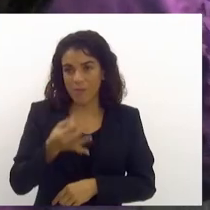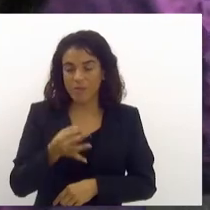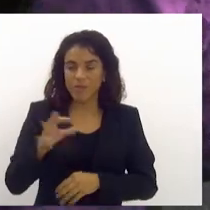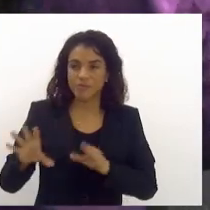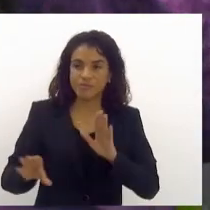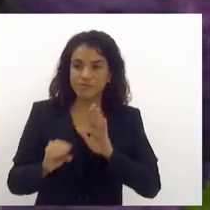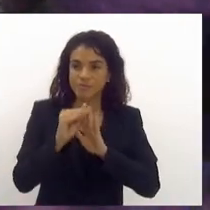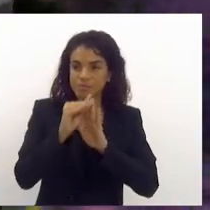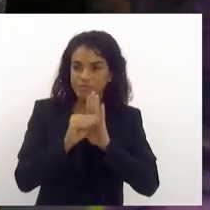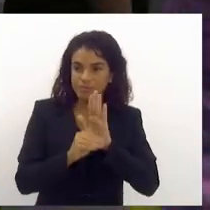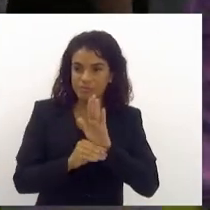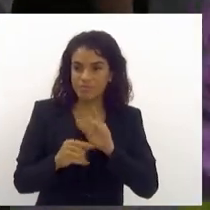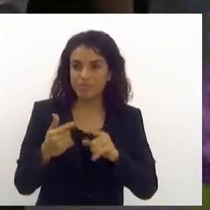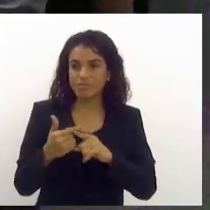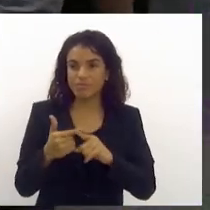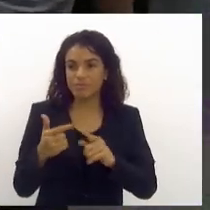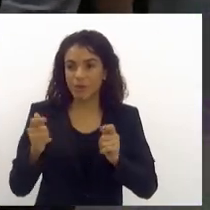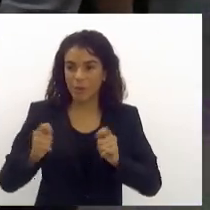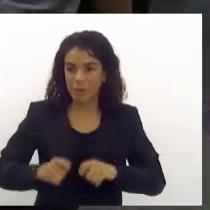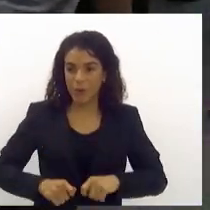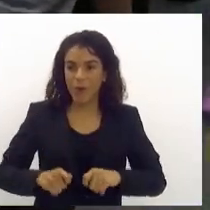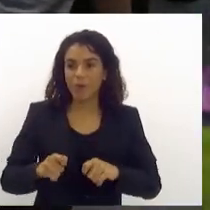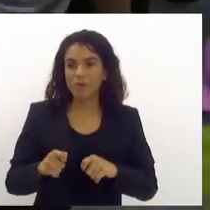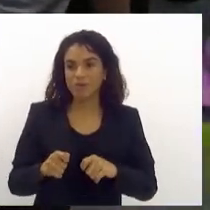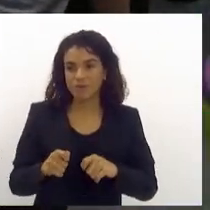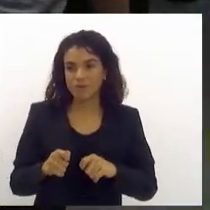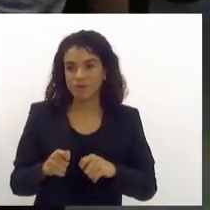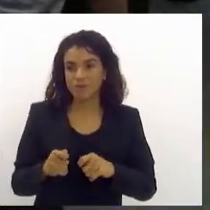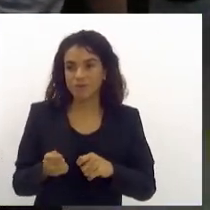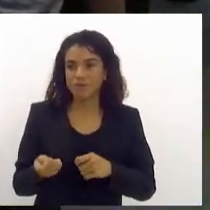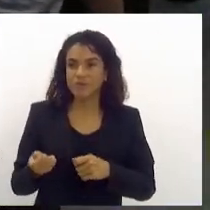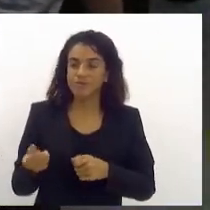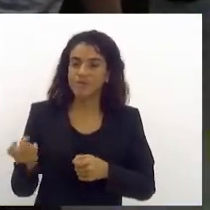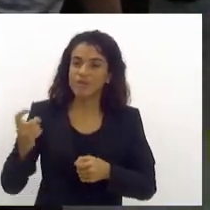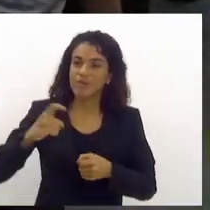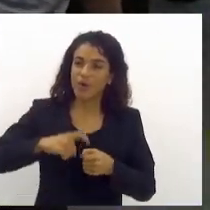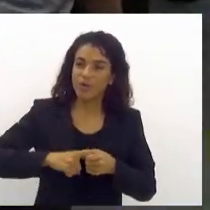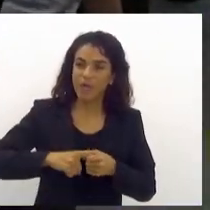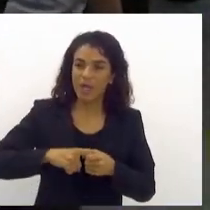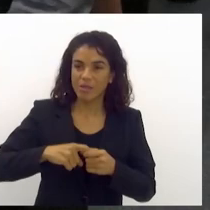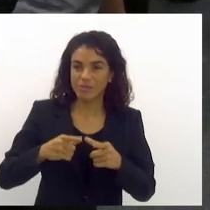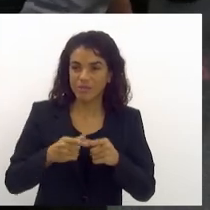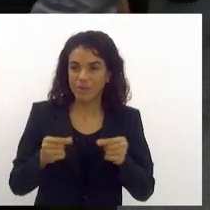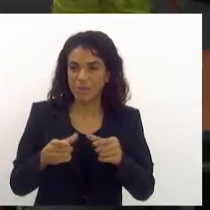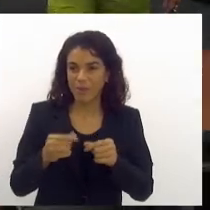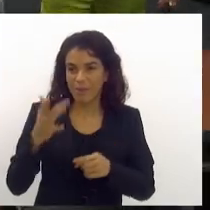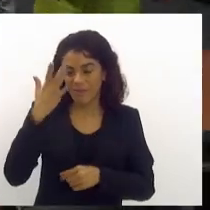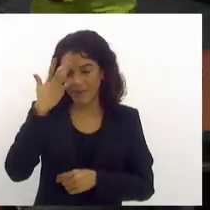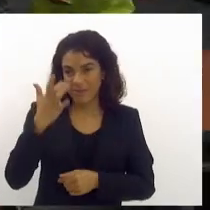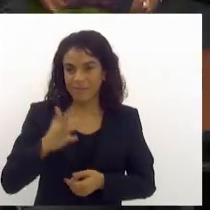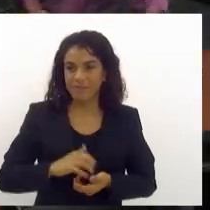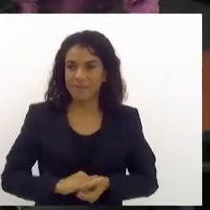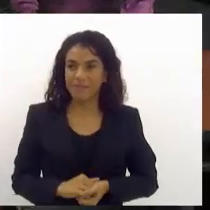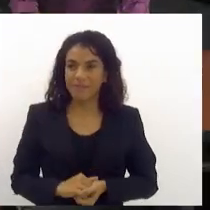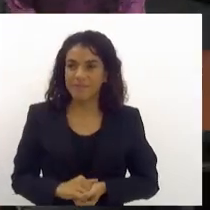na ordem do dia, porque o cônsul está de retorno para o Japão no dia de amanhã.